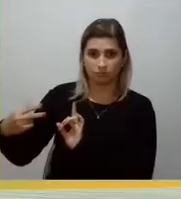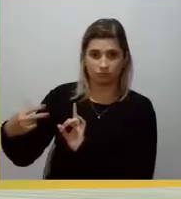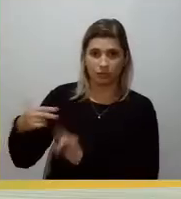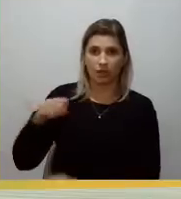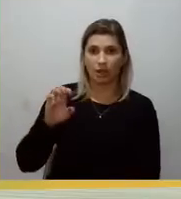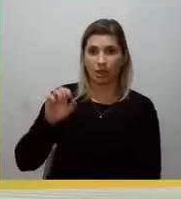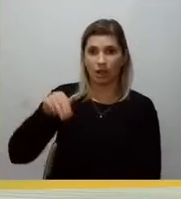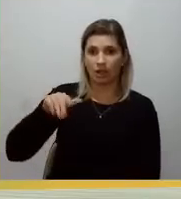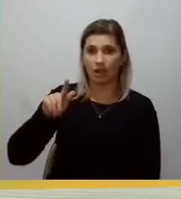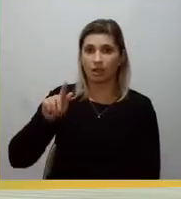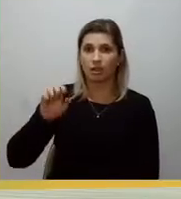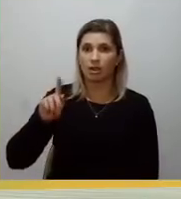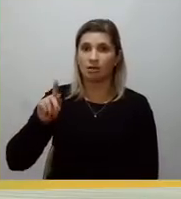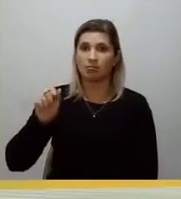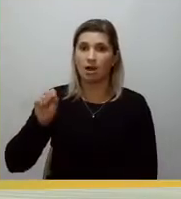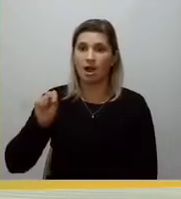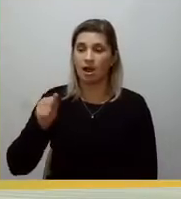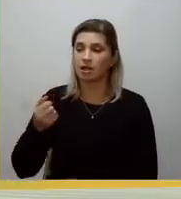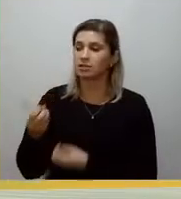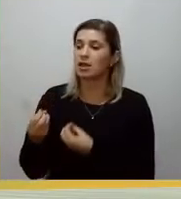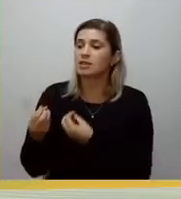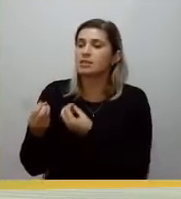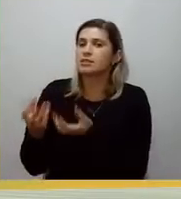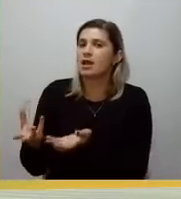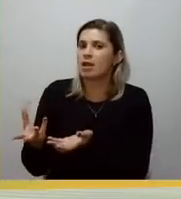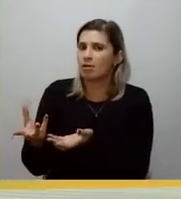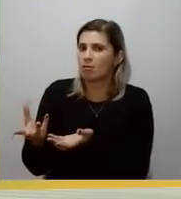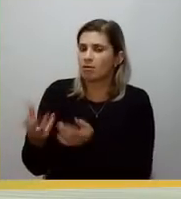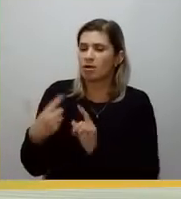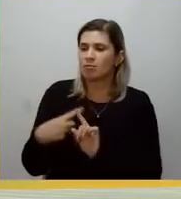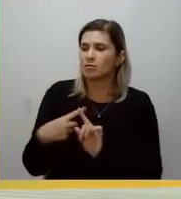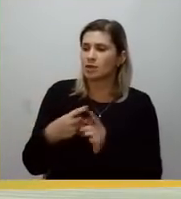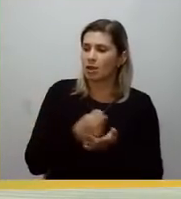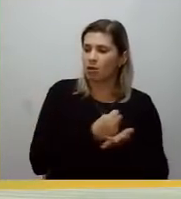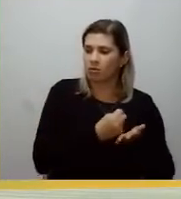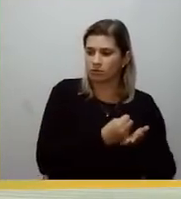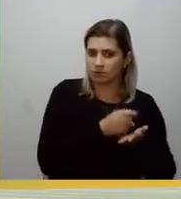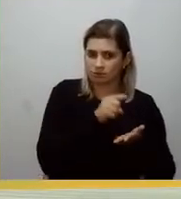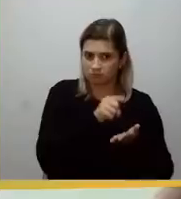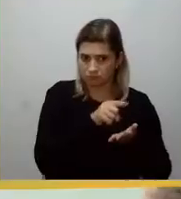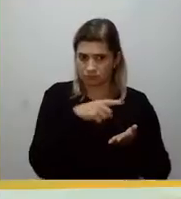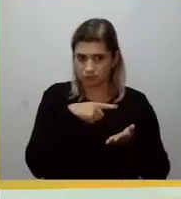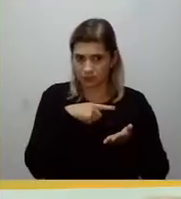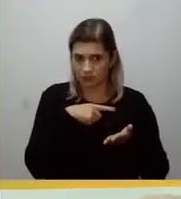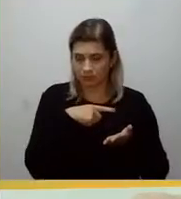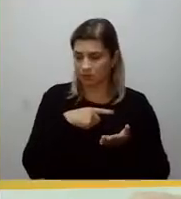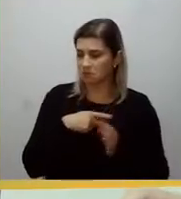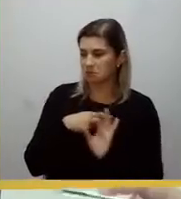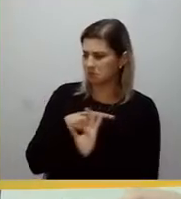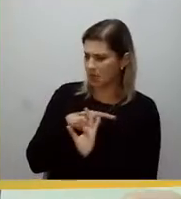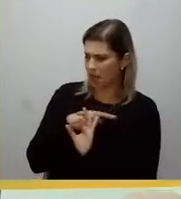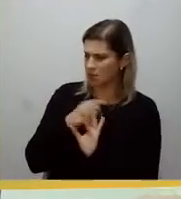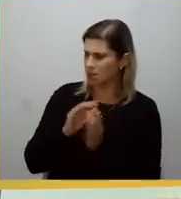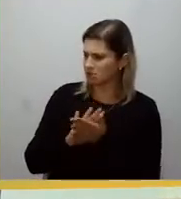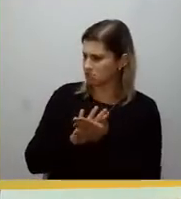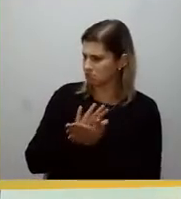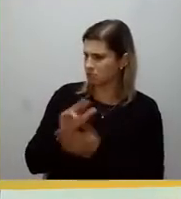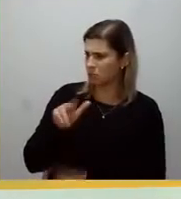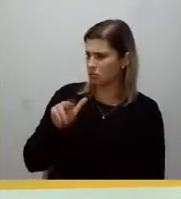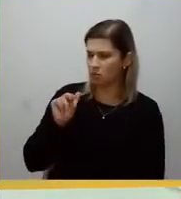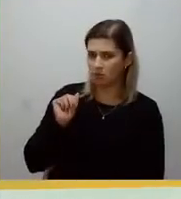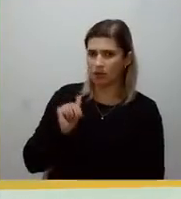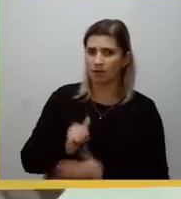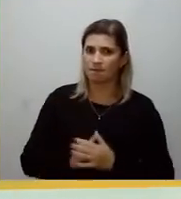cedeu. Houve um prévio contato do senhor com a Serrana? Nenhum, absolutamente nenhum, nunca. E aí precisa ver dentro